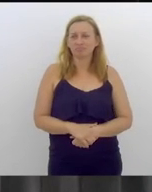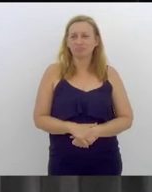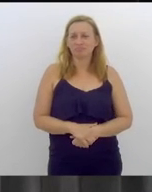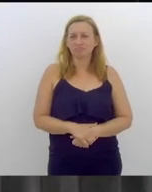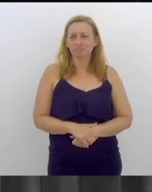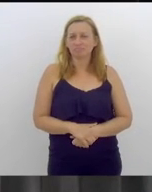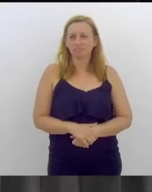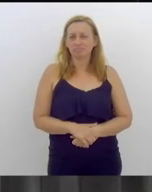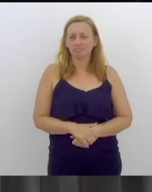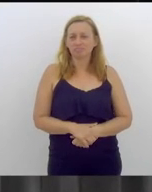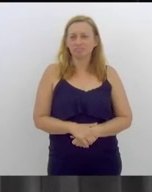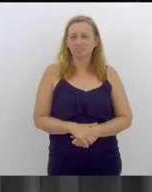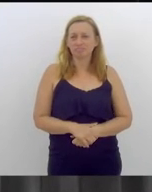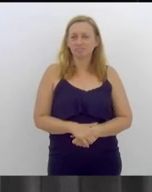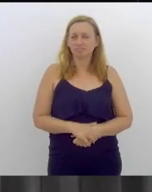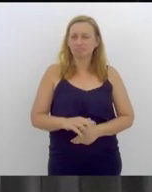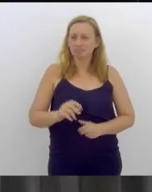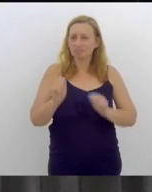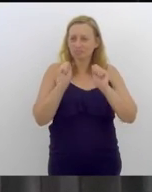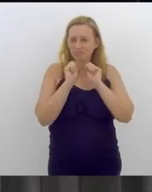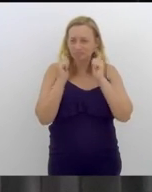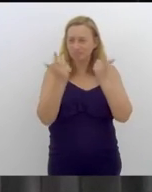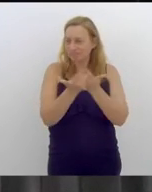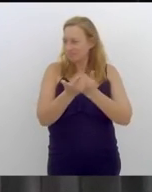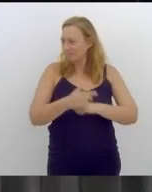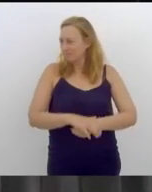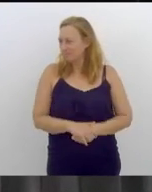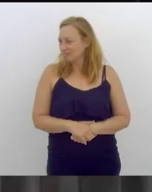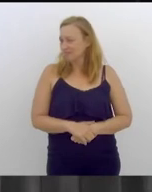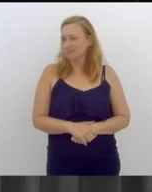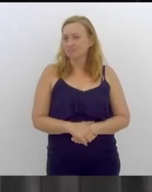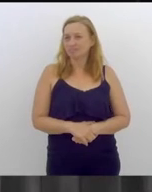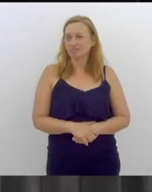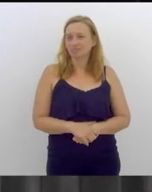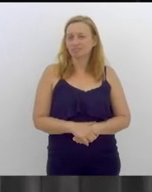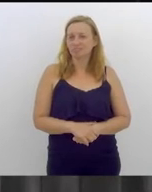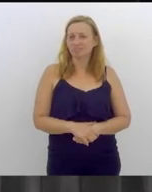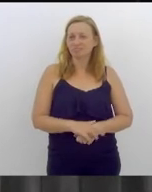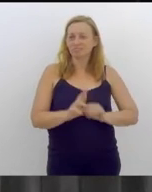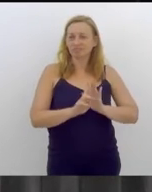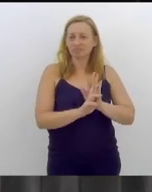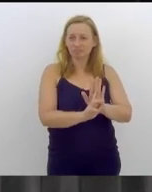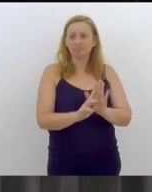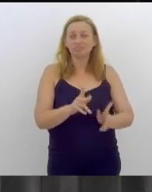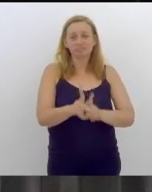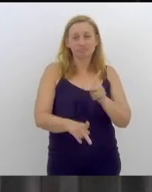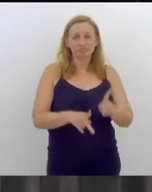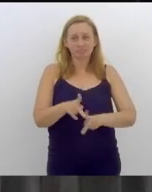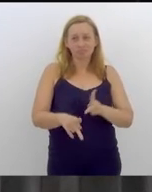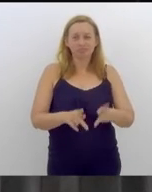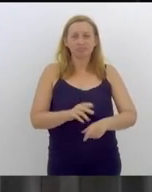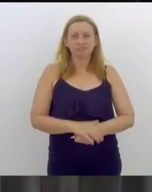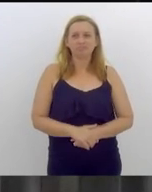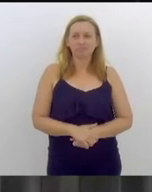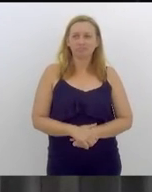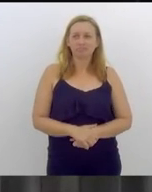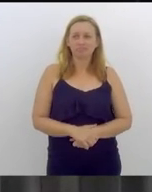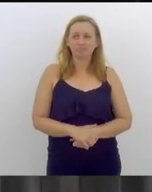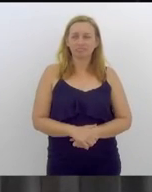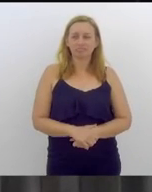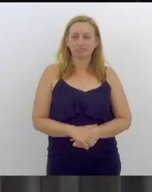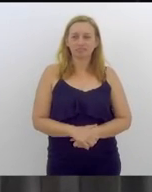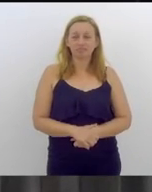onde eu aqui nesta Assembleia sou um dos representantes do povo Fluminense e estou